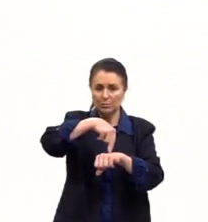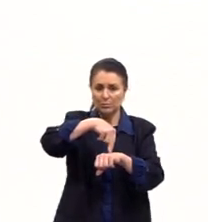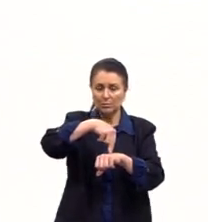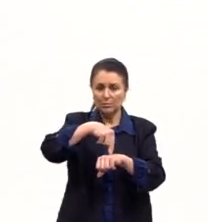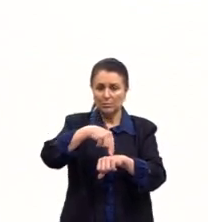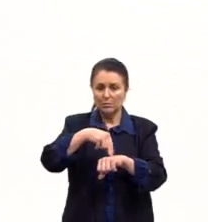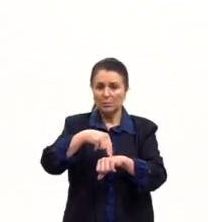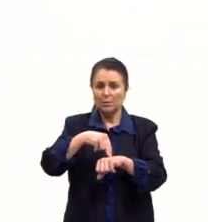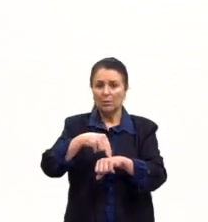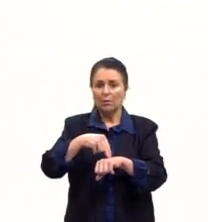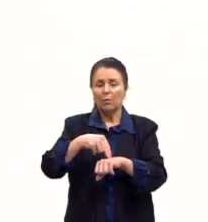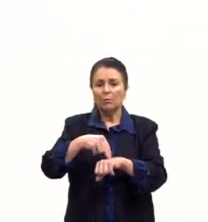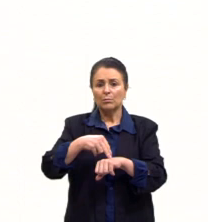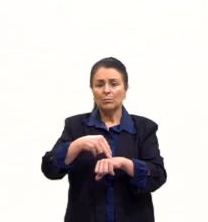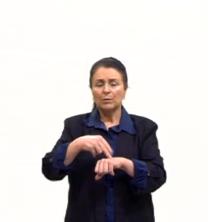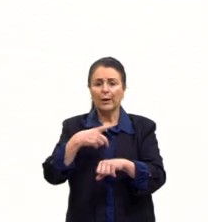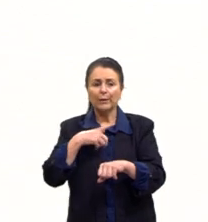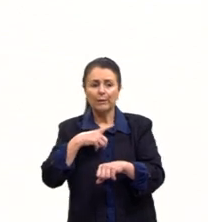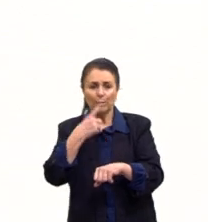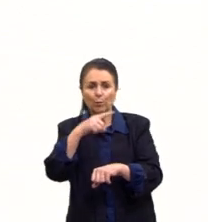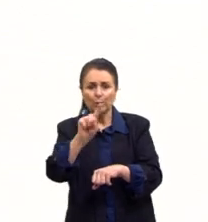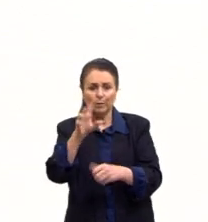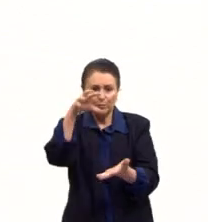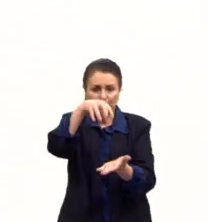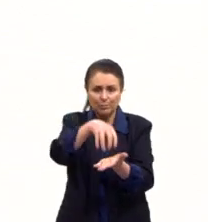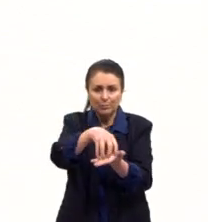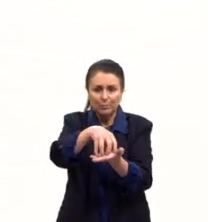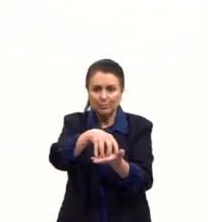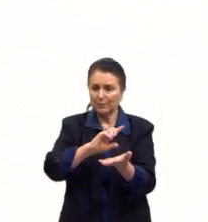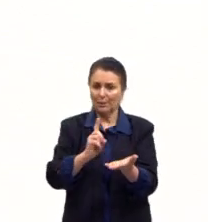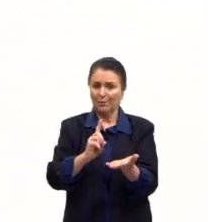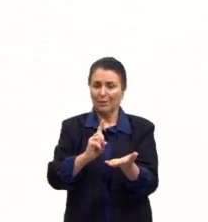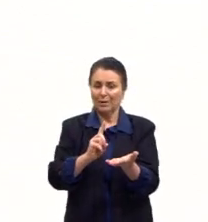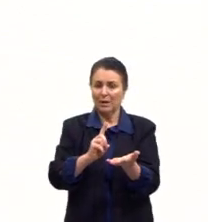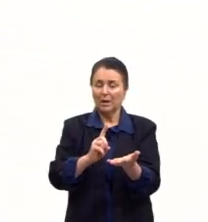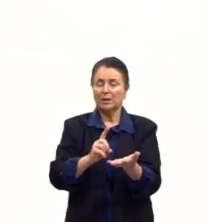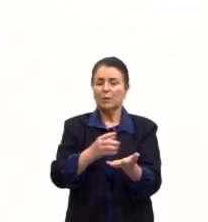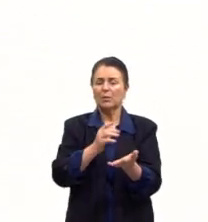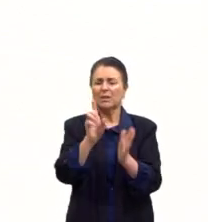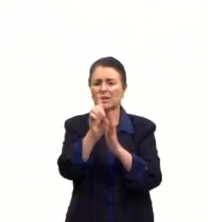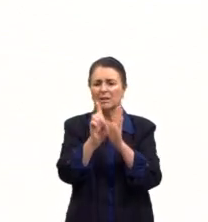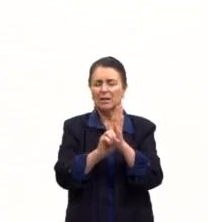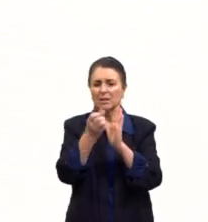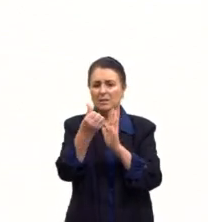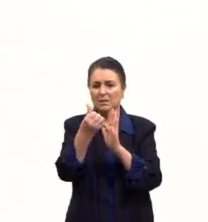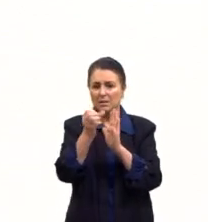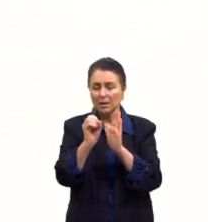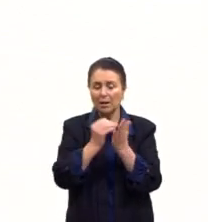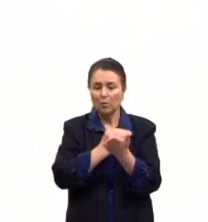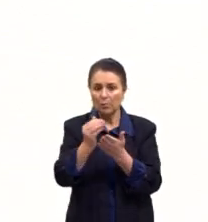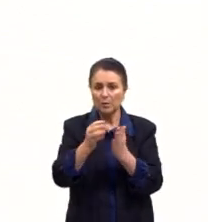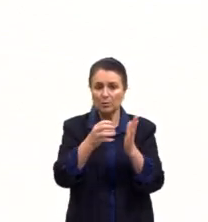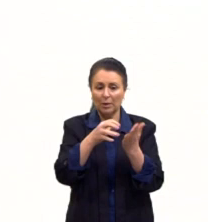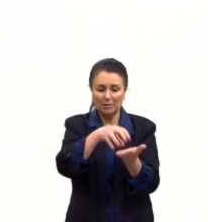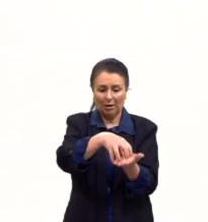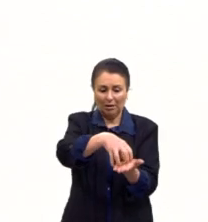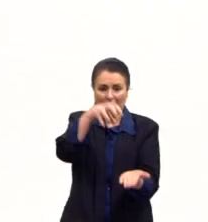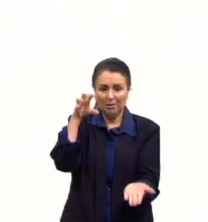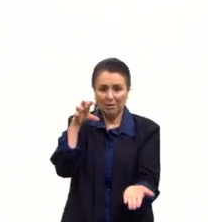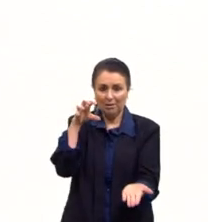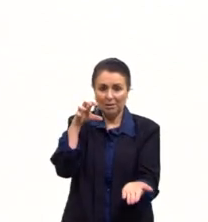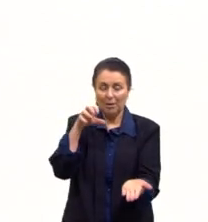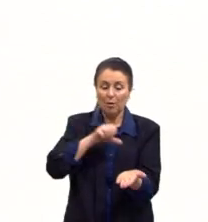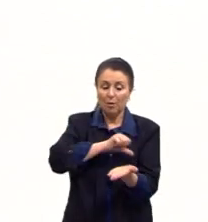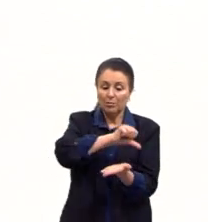sendo Ferida por outra então foi feita descolonização partir da década de 60 tá pessoal E aí eu trago esse